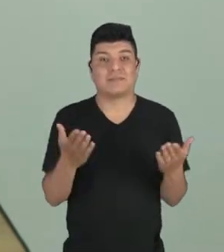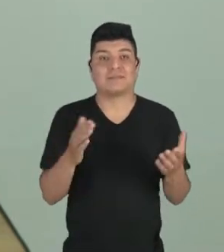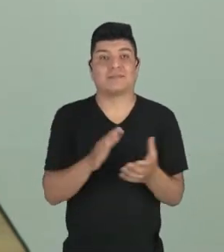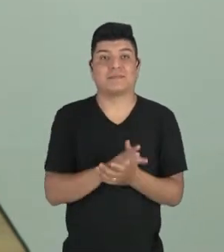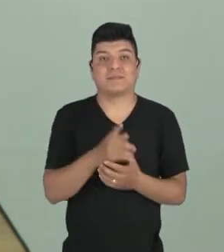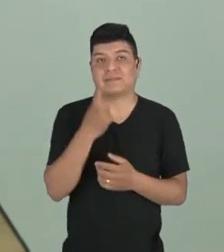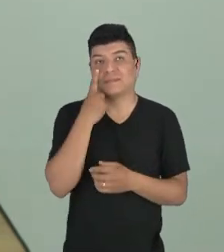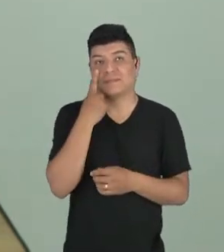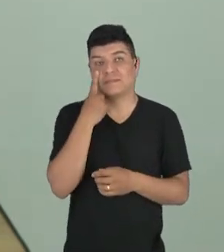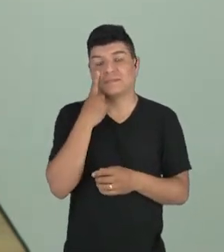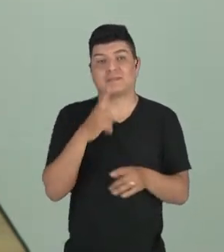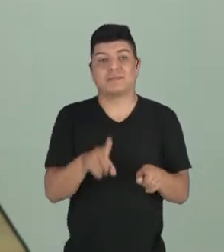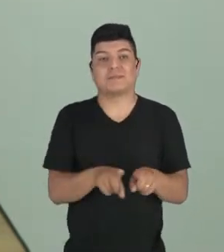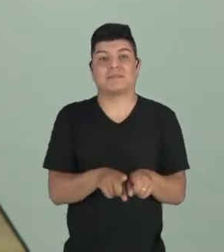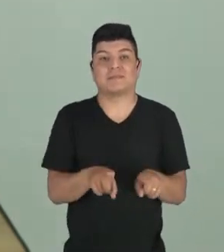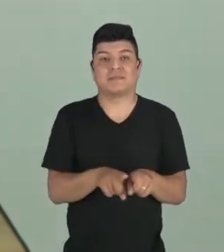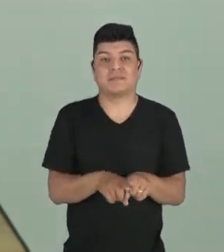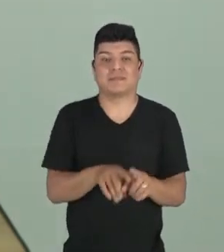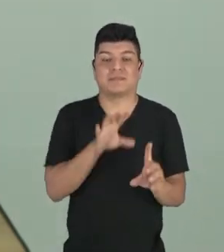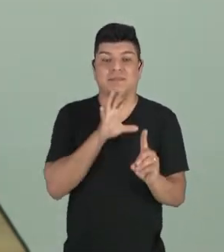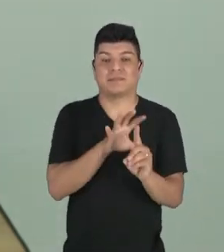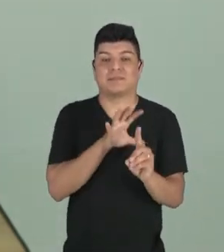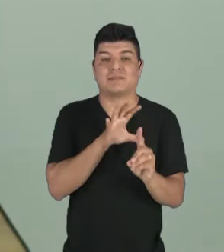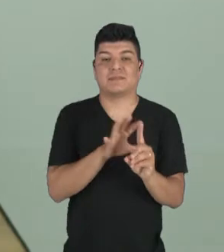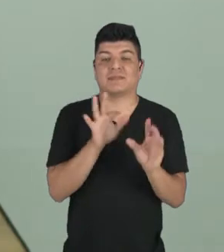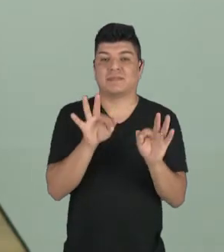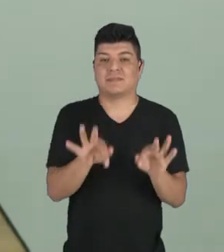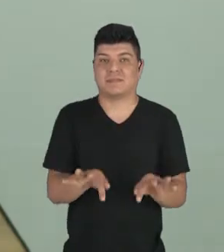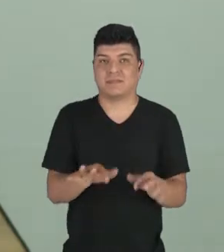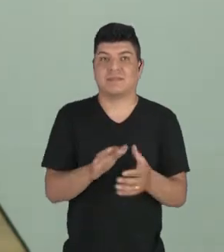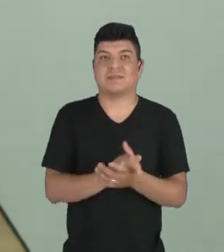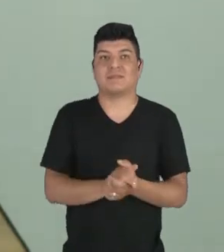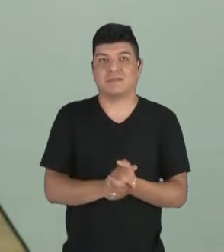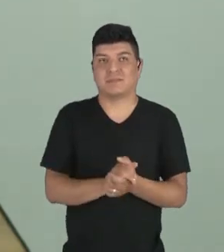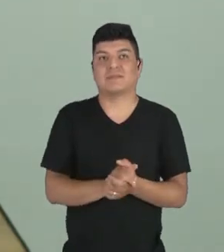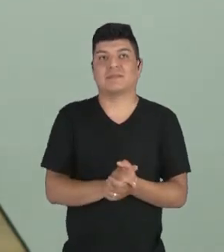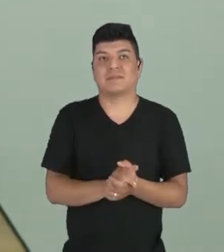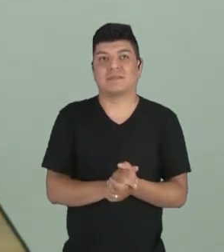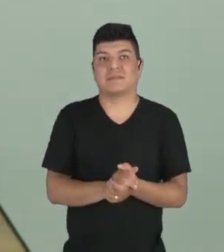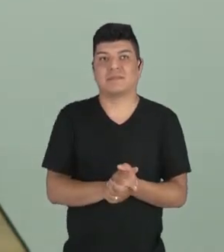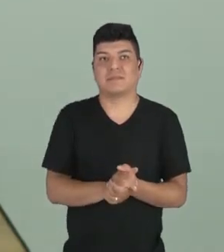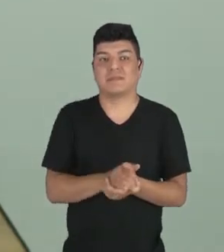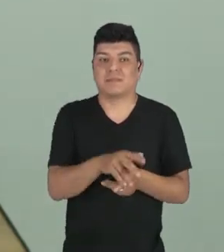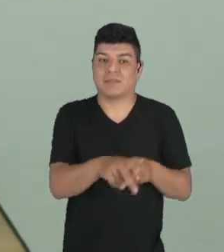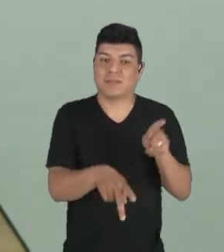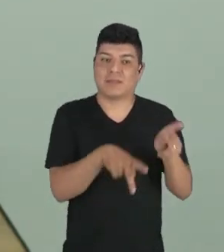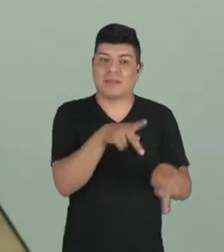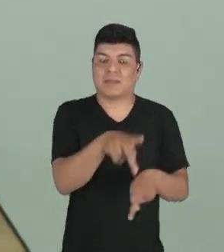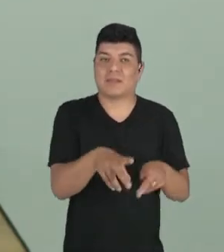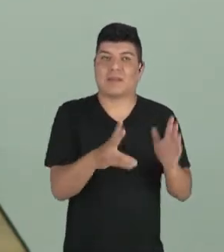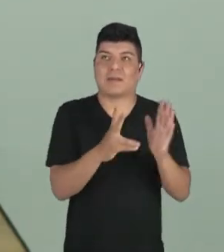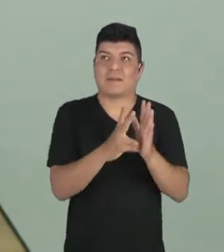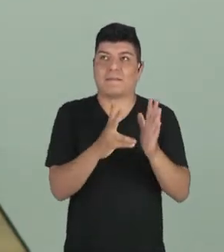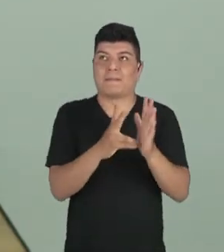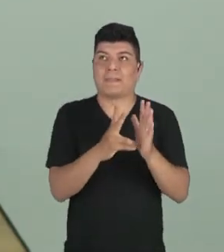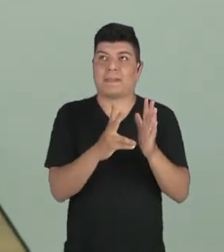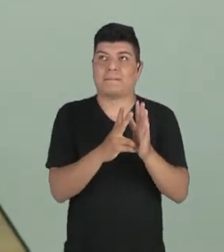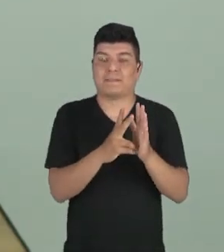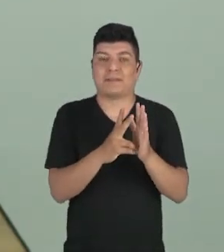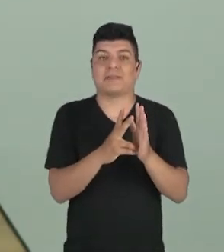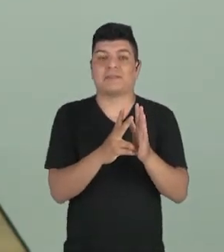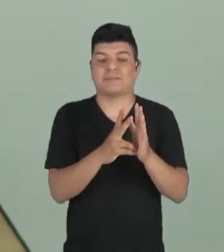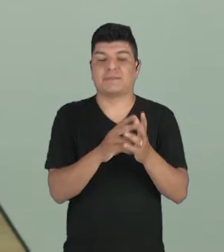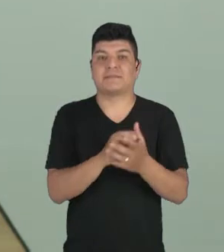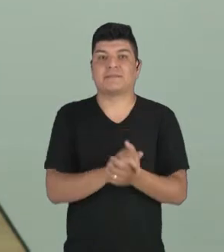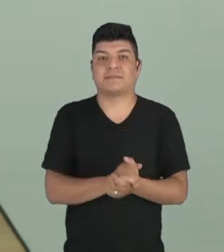vamos ver aqui também um pouco dessa influência, finalizando aqui, da parte dos povos indígenas, né?